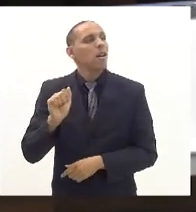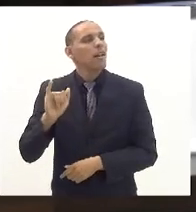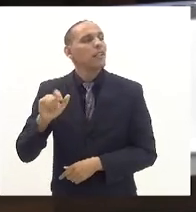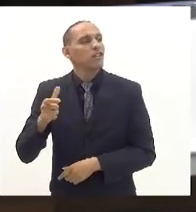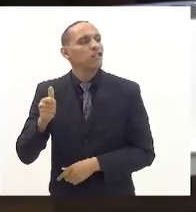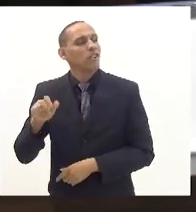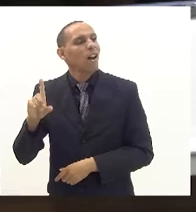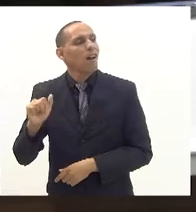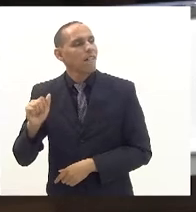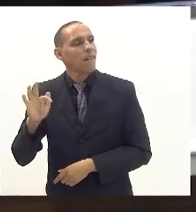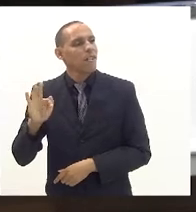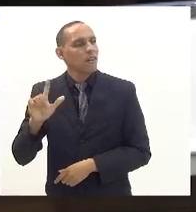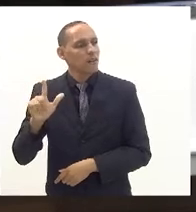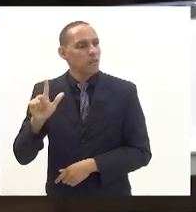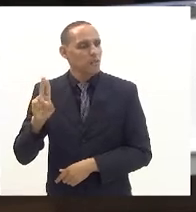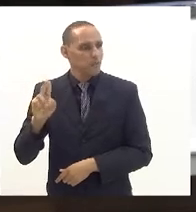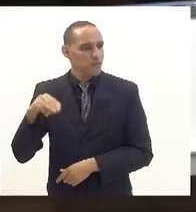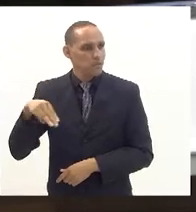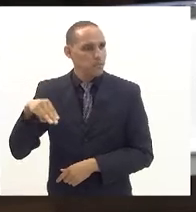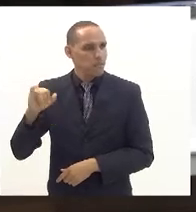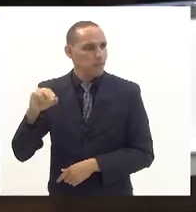Oi e essa convicção